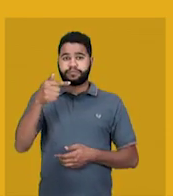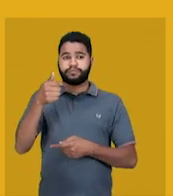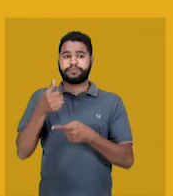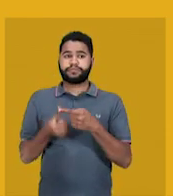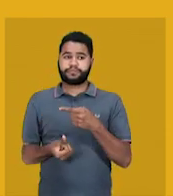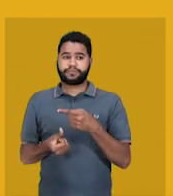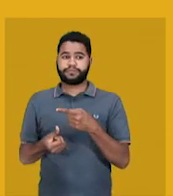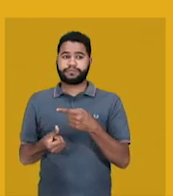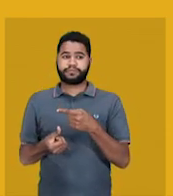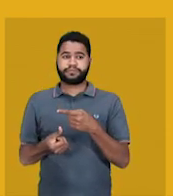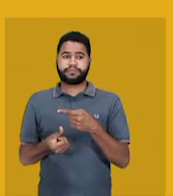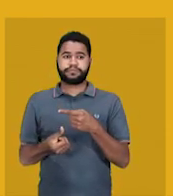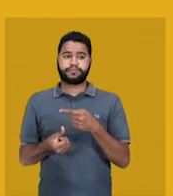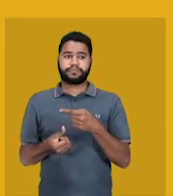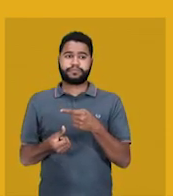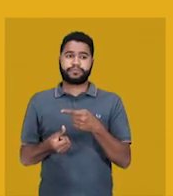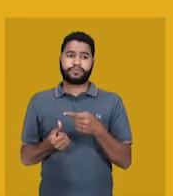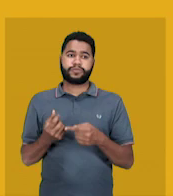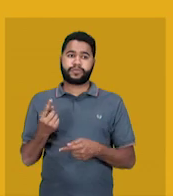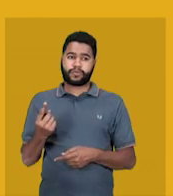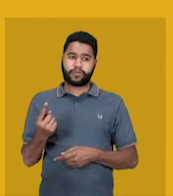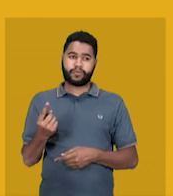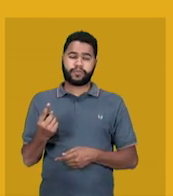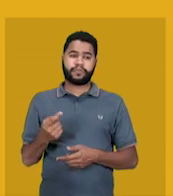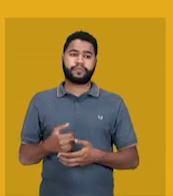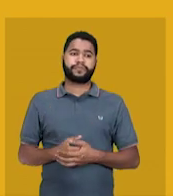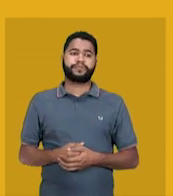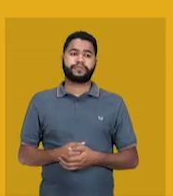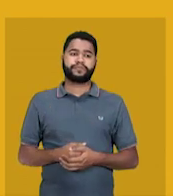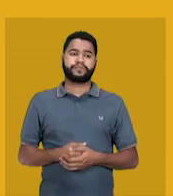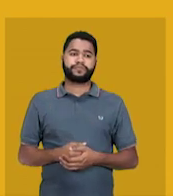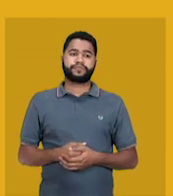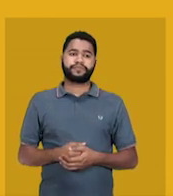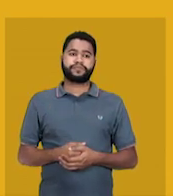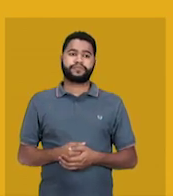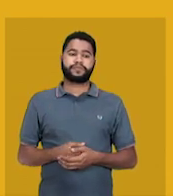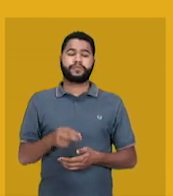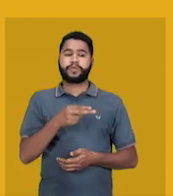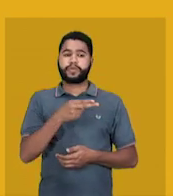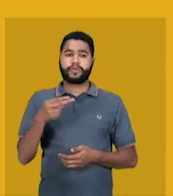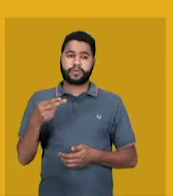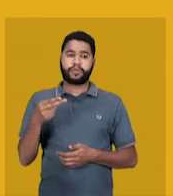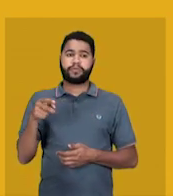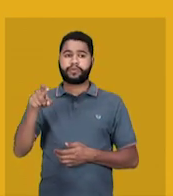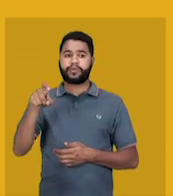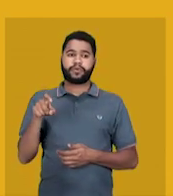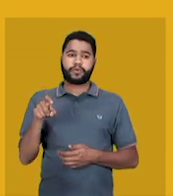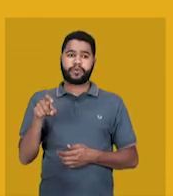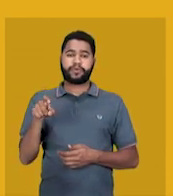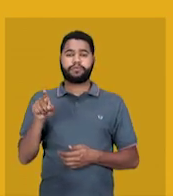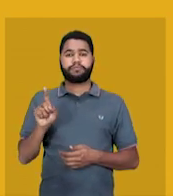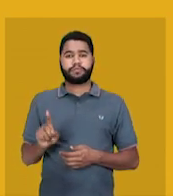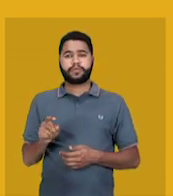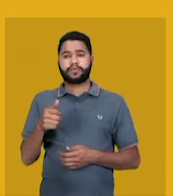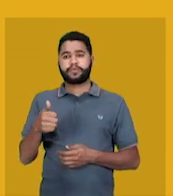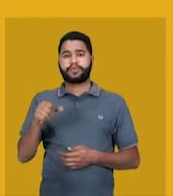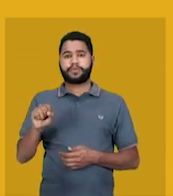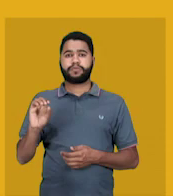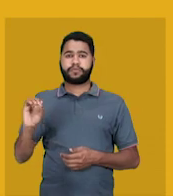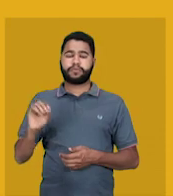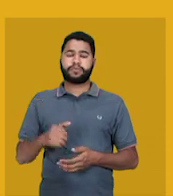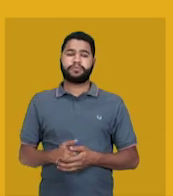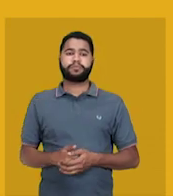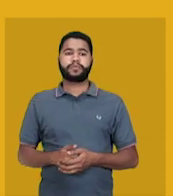e é sobre um é que eu pedi sumiu = x sobre 180